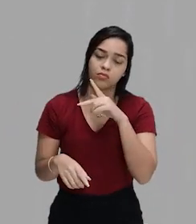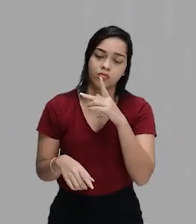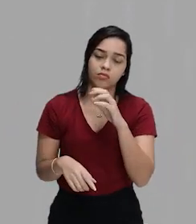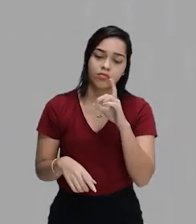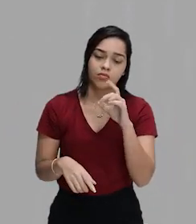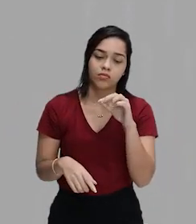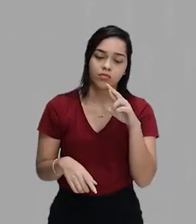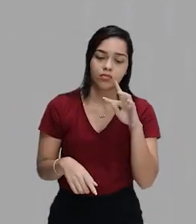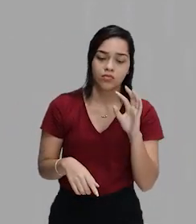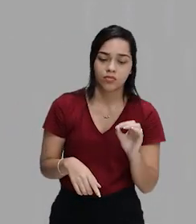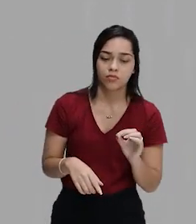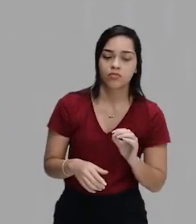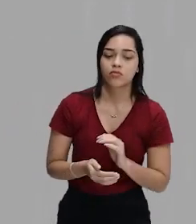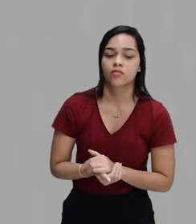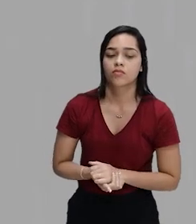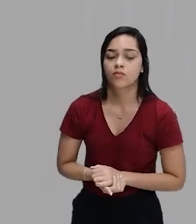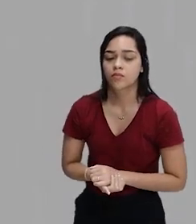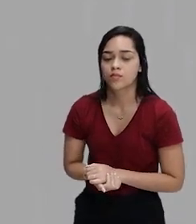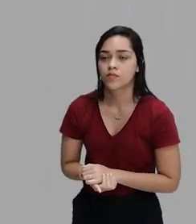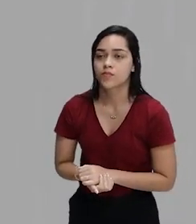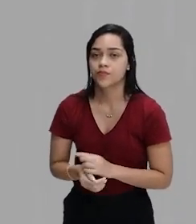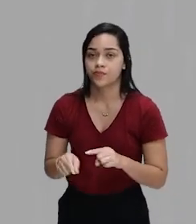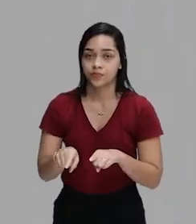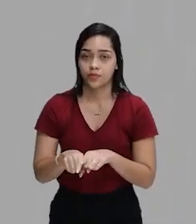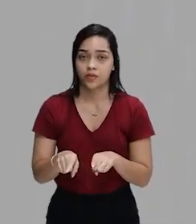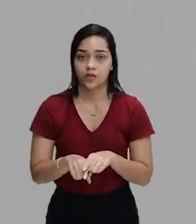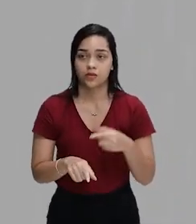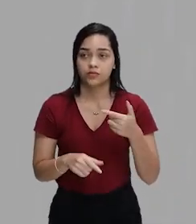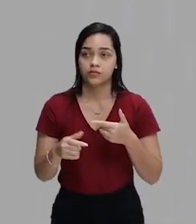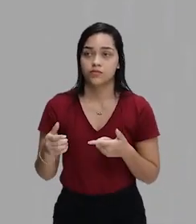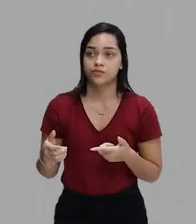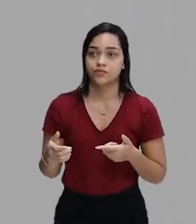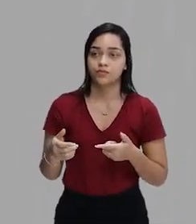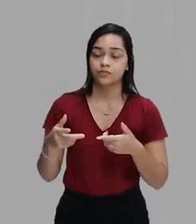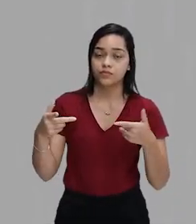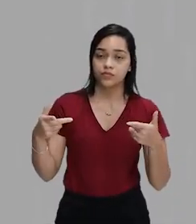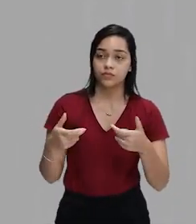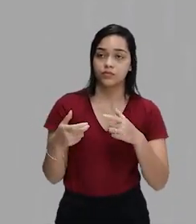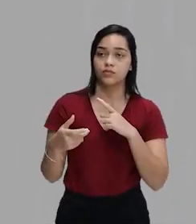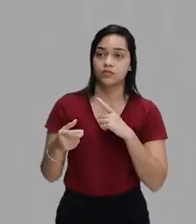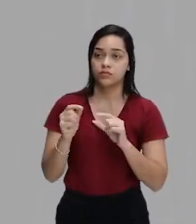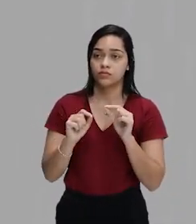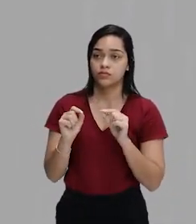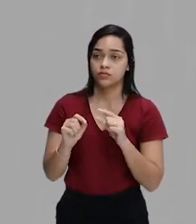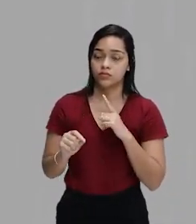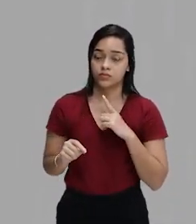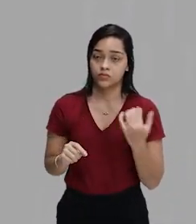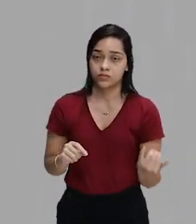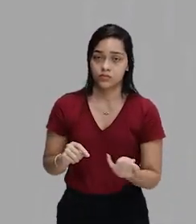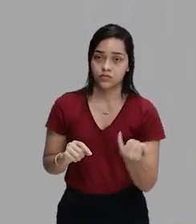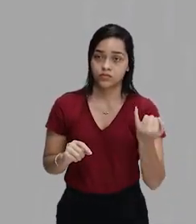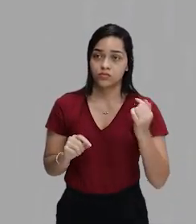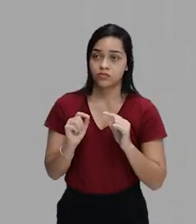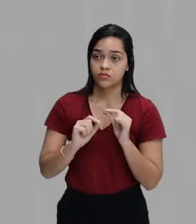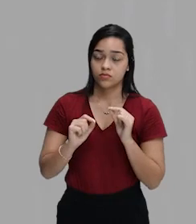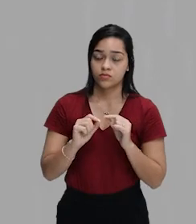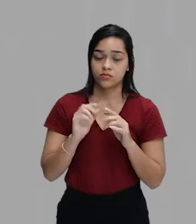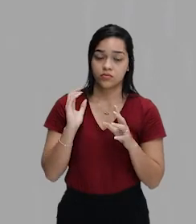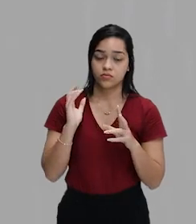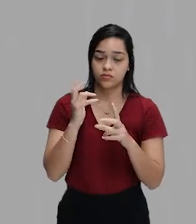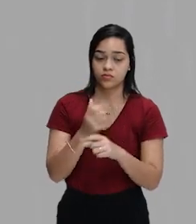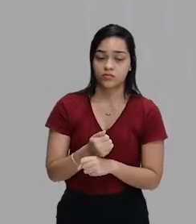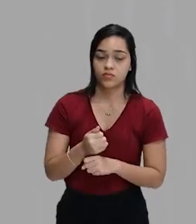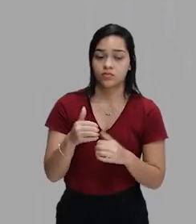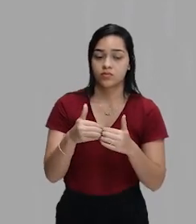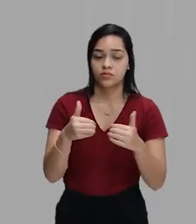Holocausto. Ok? A Segunda Guerra, ela também nos traz, como um dos seus efeitos, um dos seus resultados,